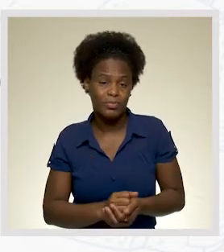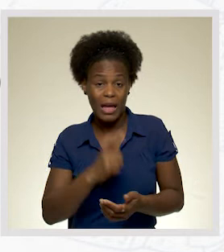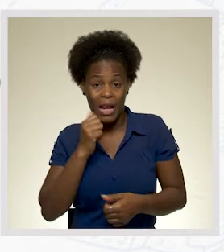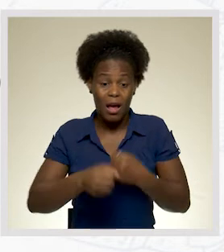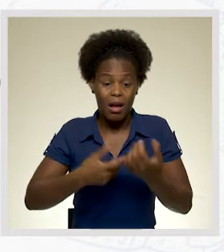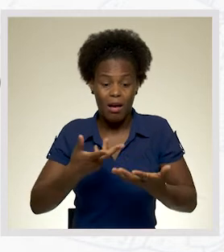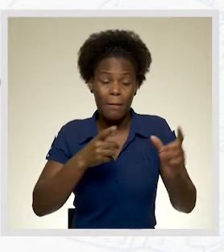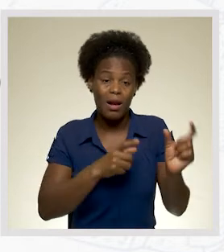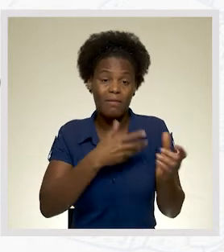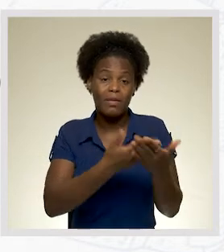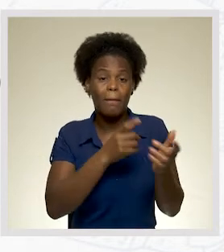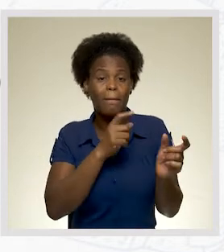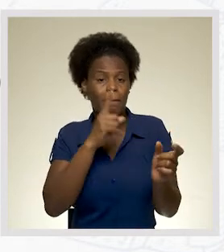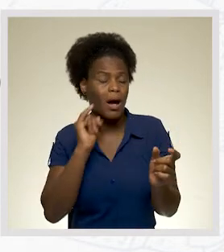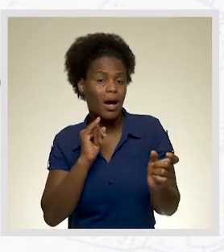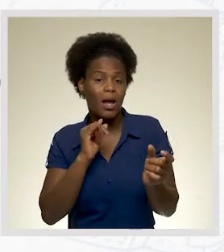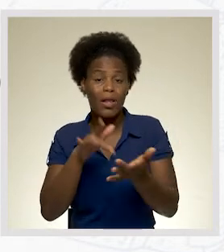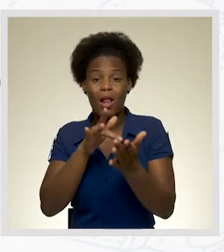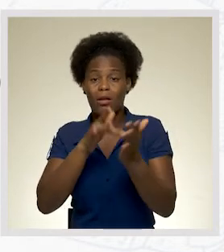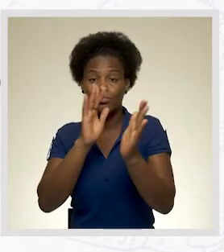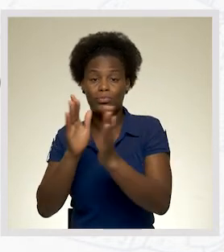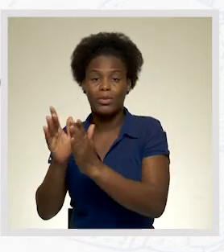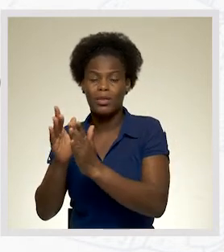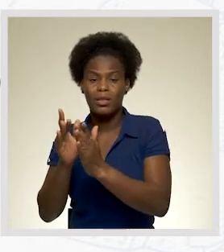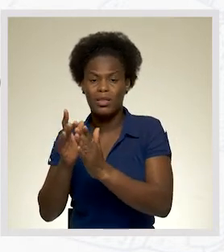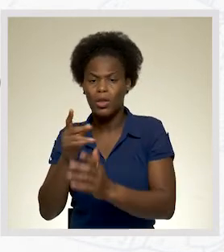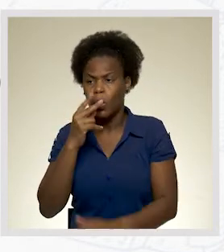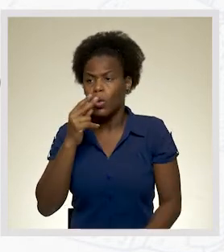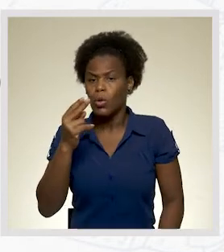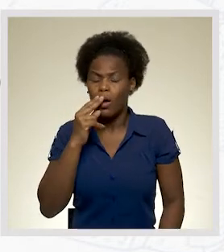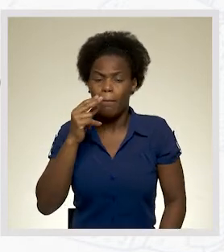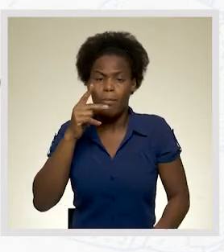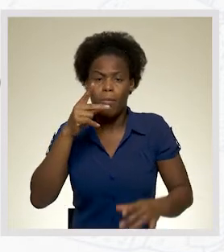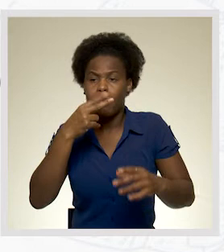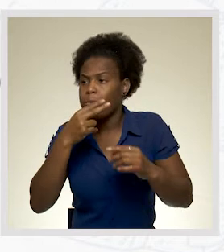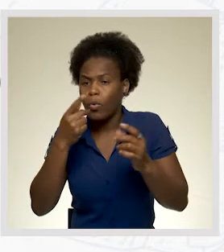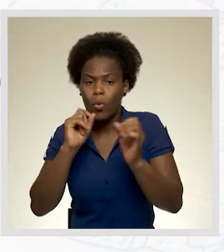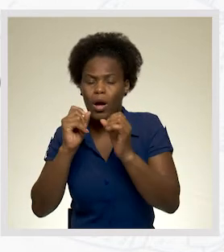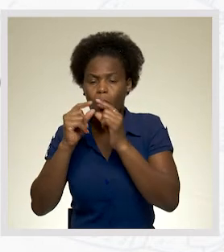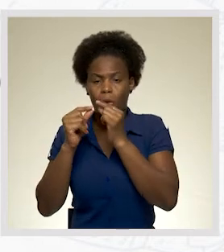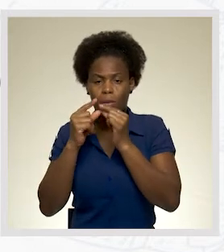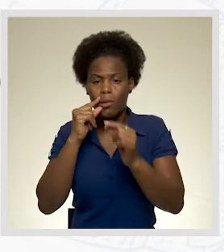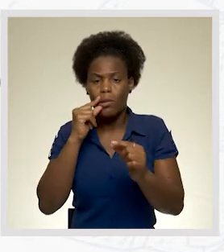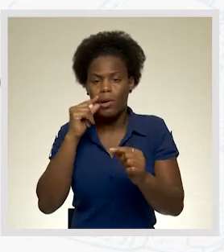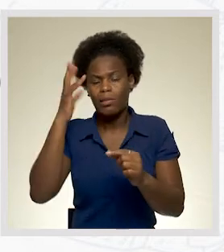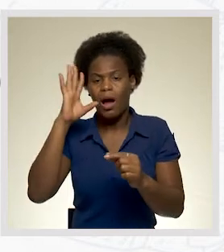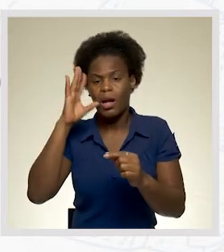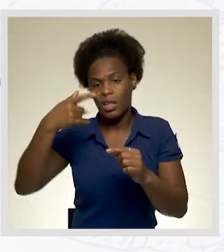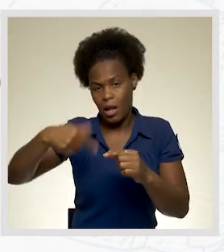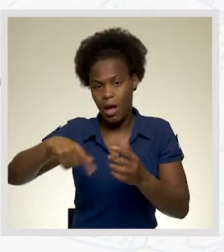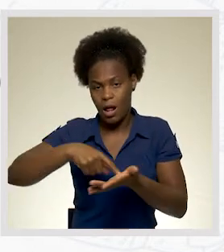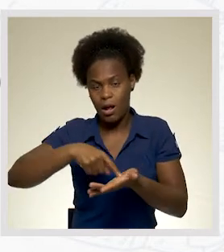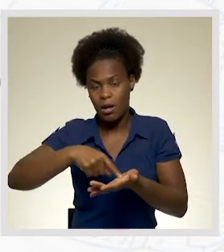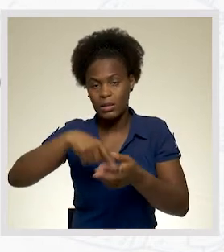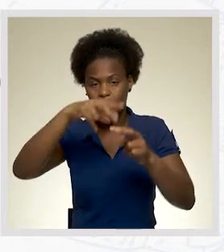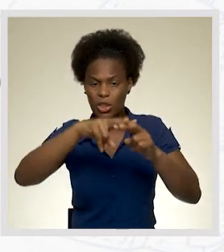ao pai à livraria, mordendo o charuto apagado que desde tarde conservava na mão. Sentou-se longe